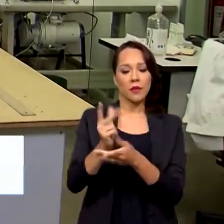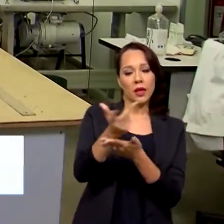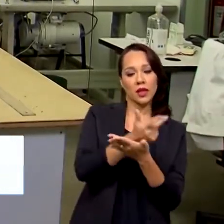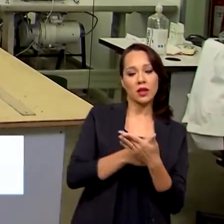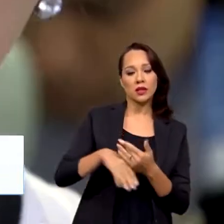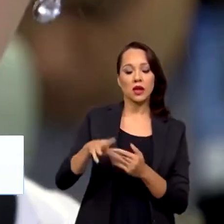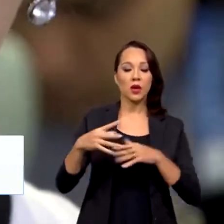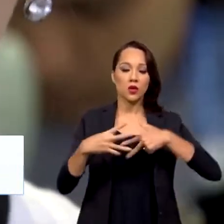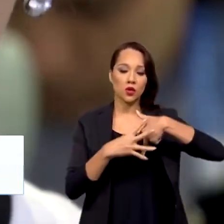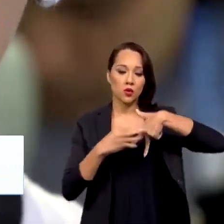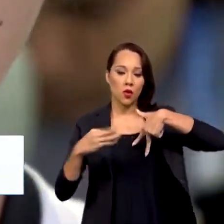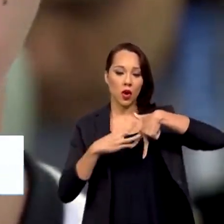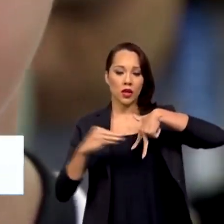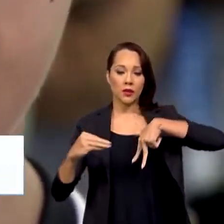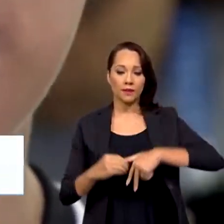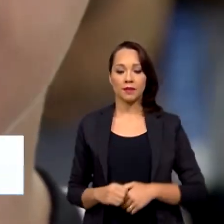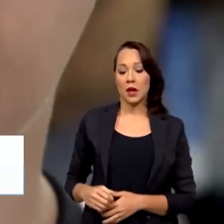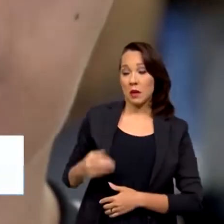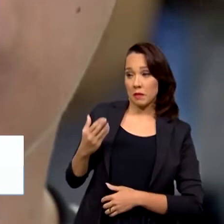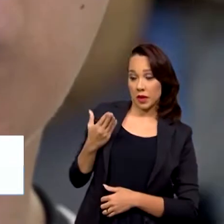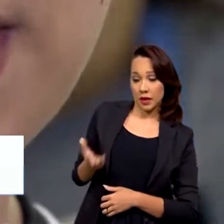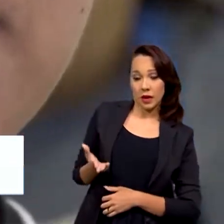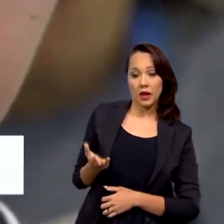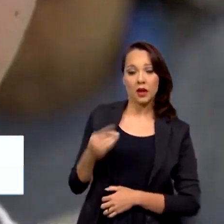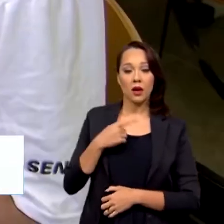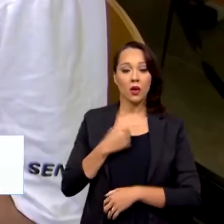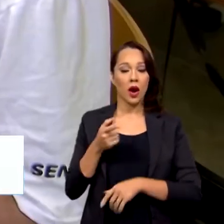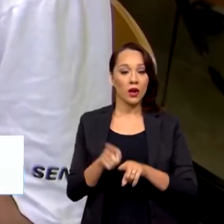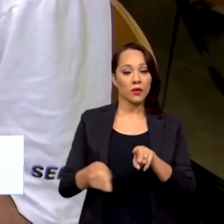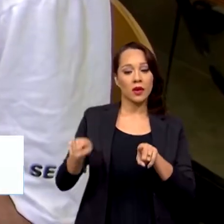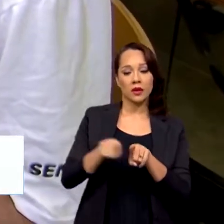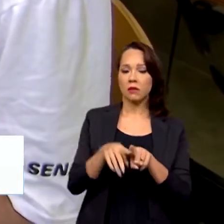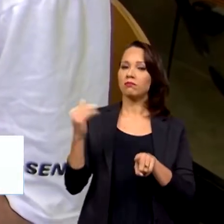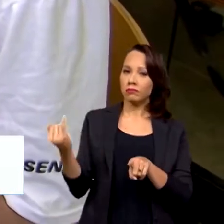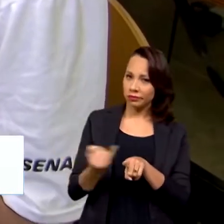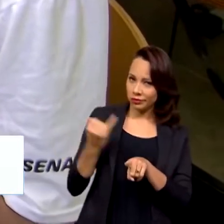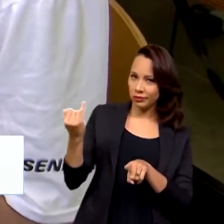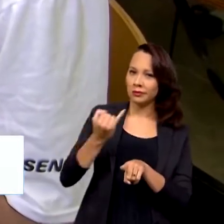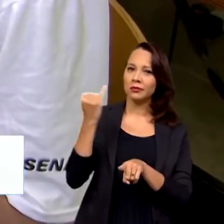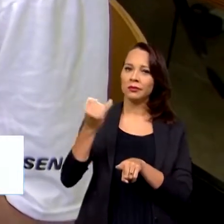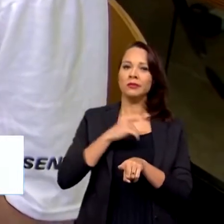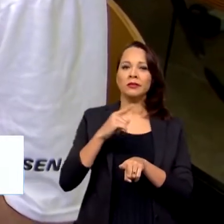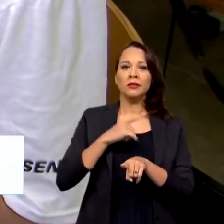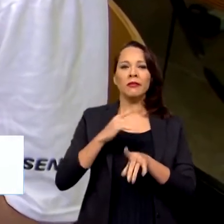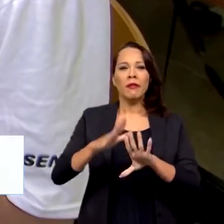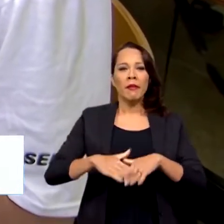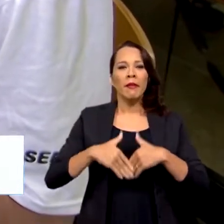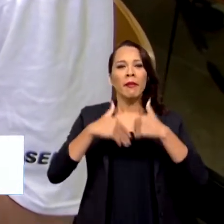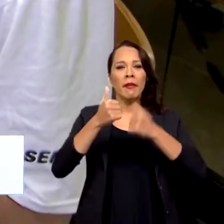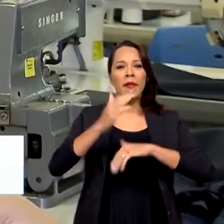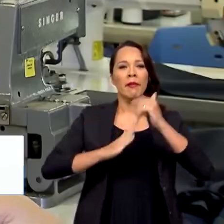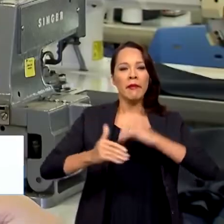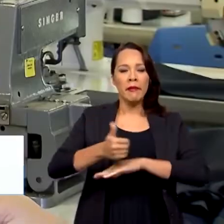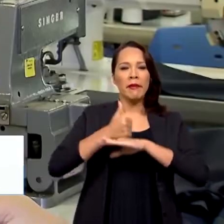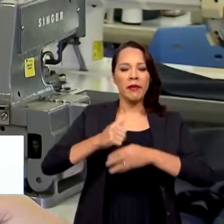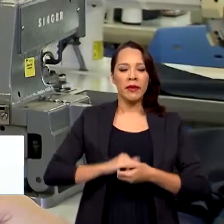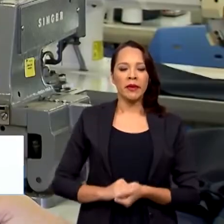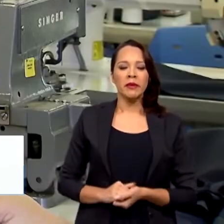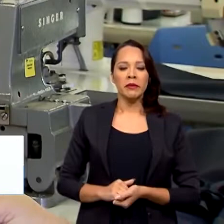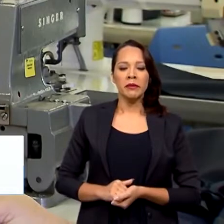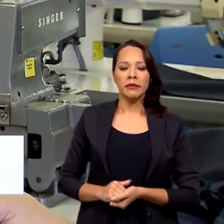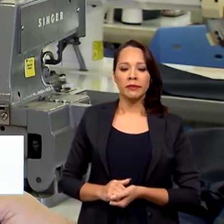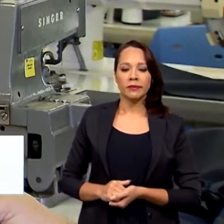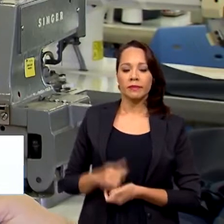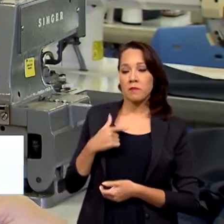moda industrial. Para ela, aperfeiçoamento e atualização são essenciais para ter sucesso na profissão. Eu vi que